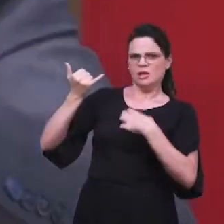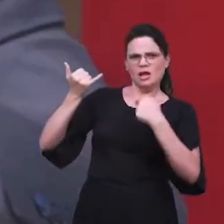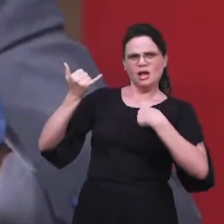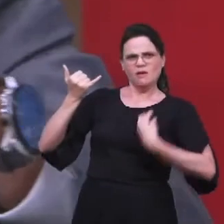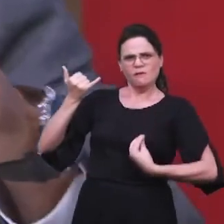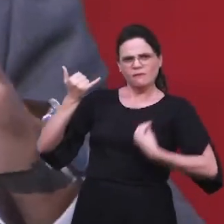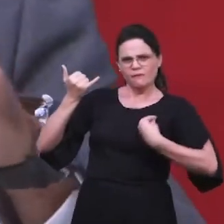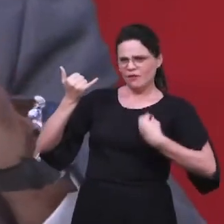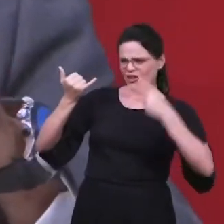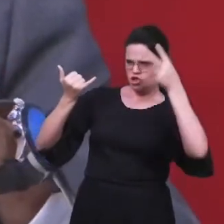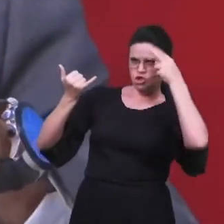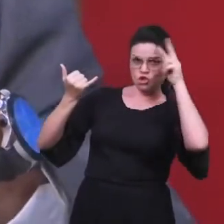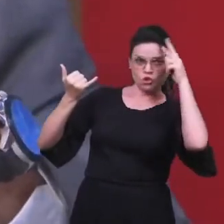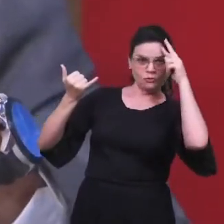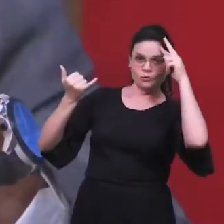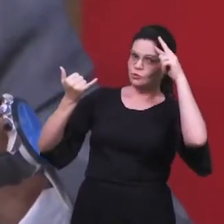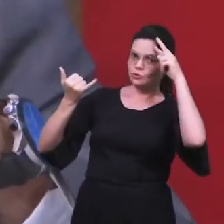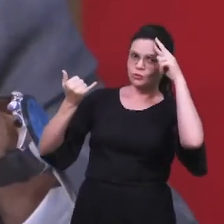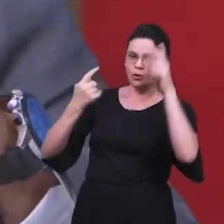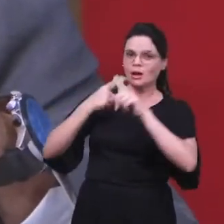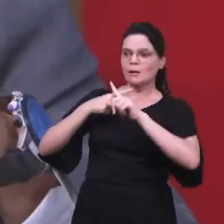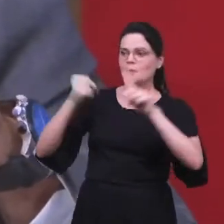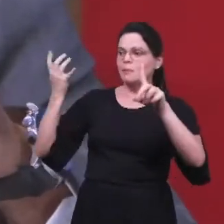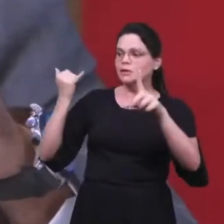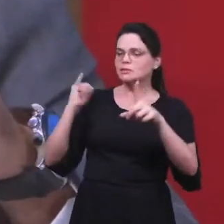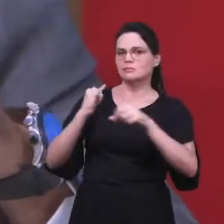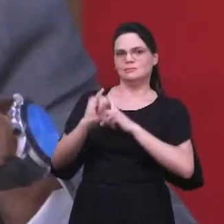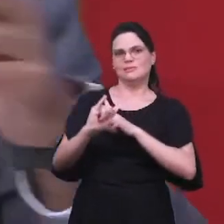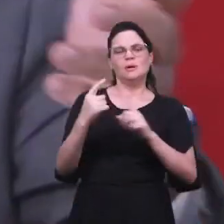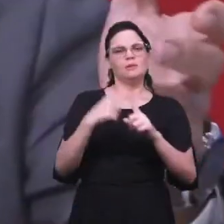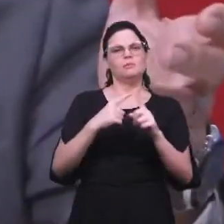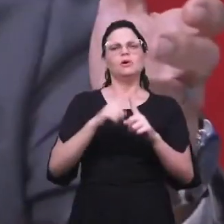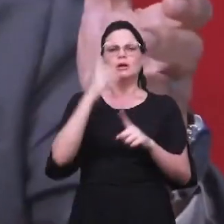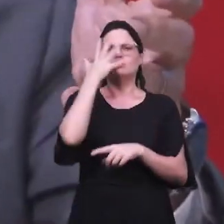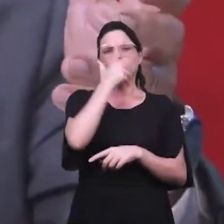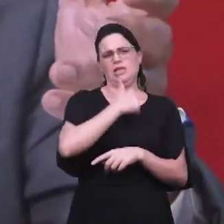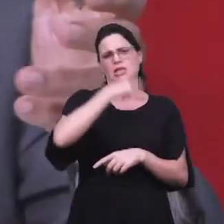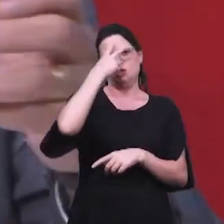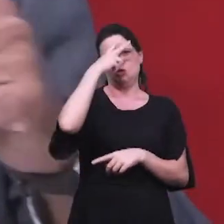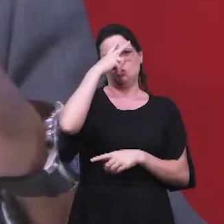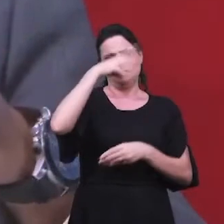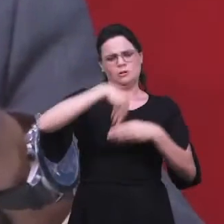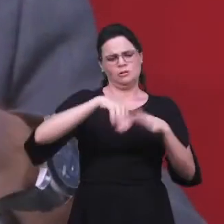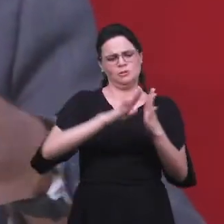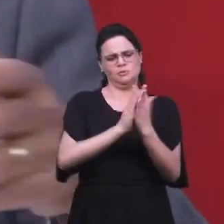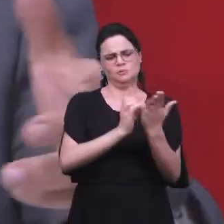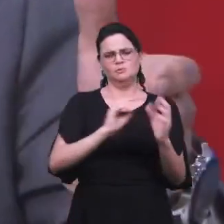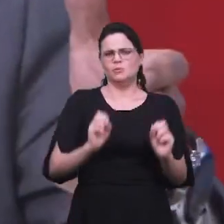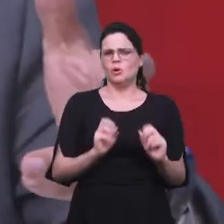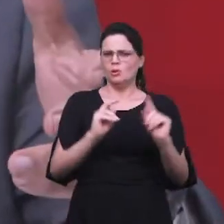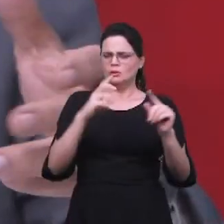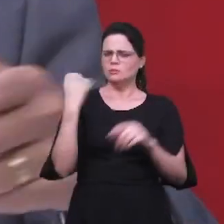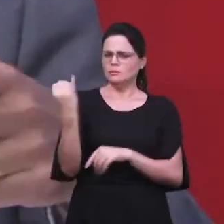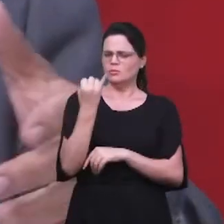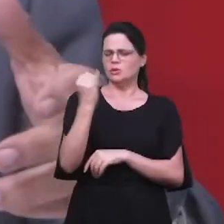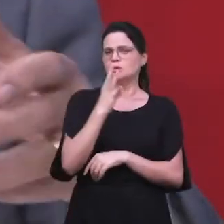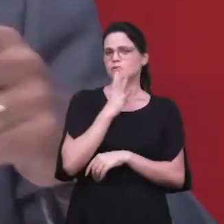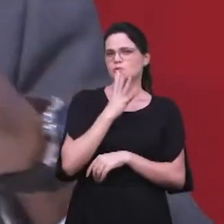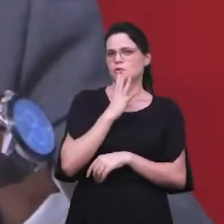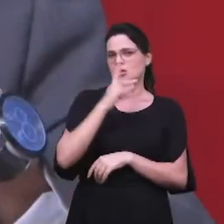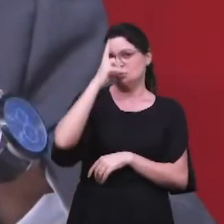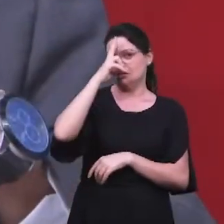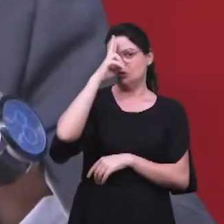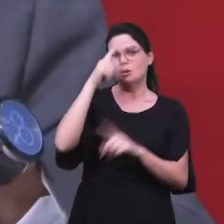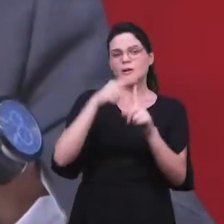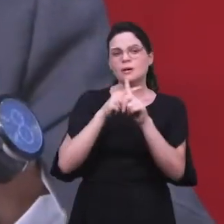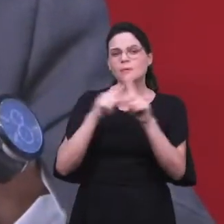o historicismo. Você não vai viver daquilo que é uma linda história, por sinal. E que devemos conhecer, é importante